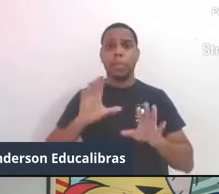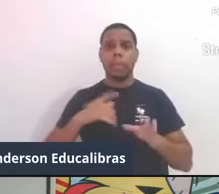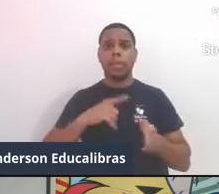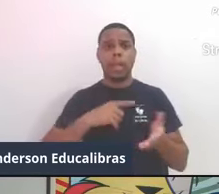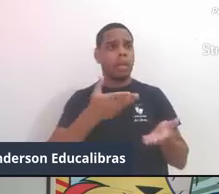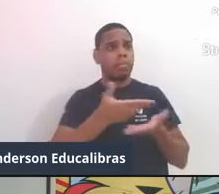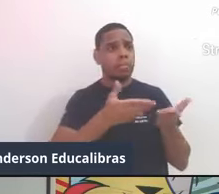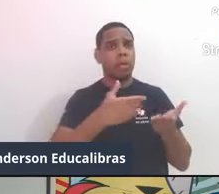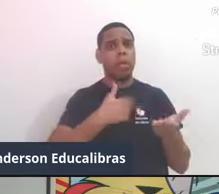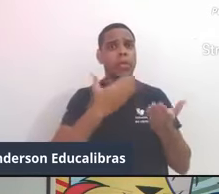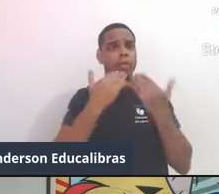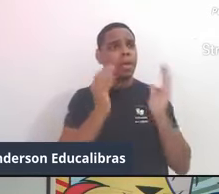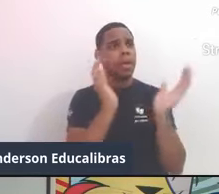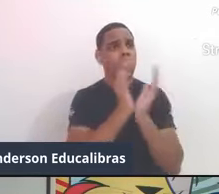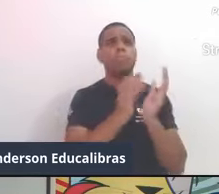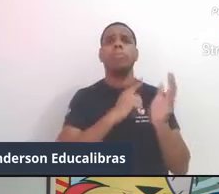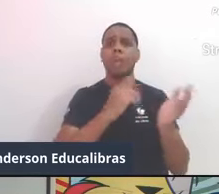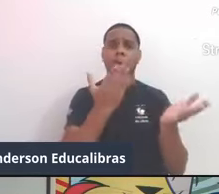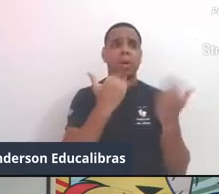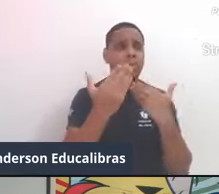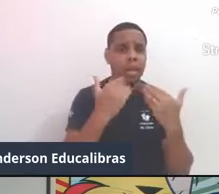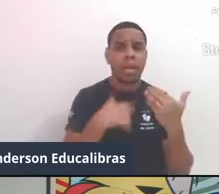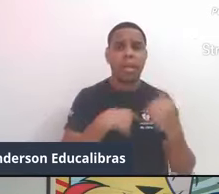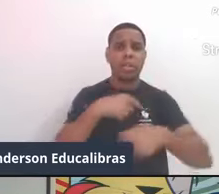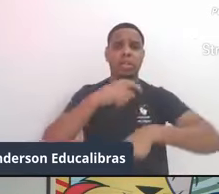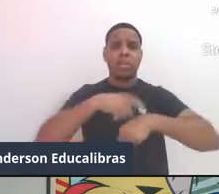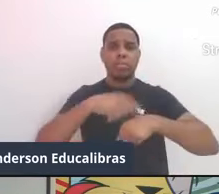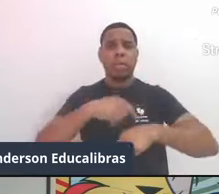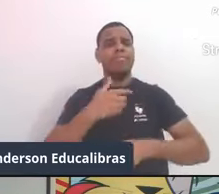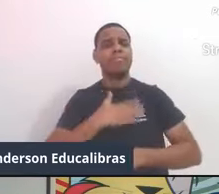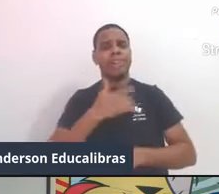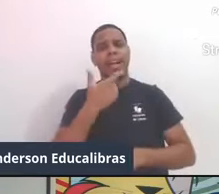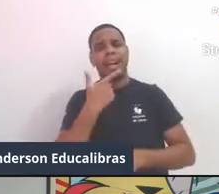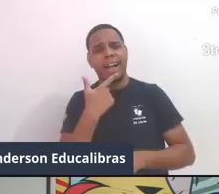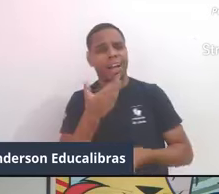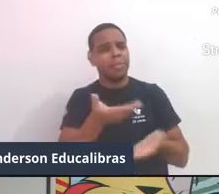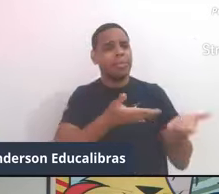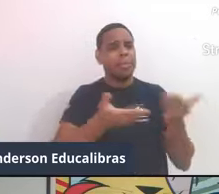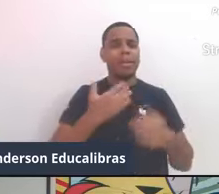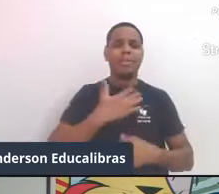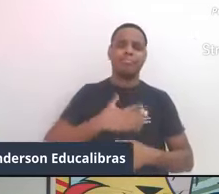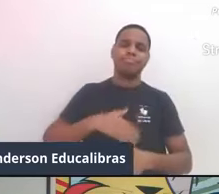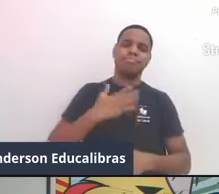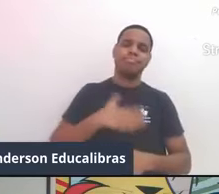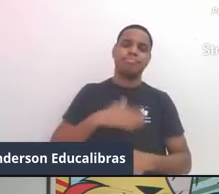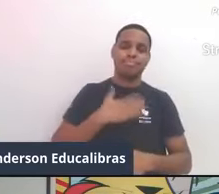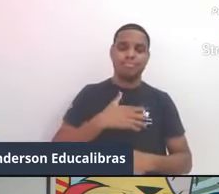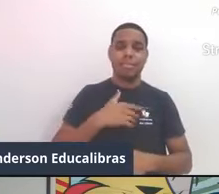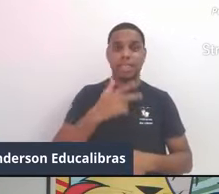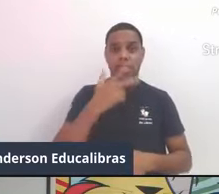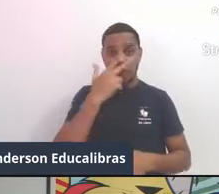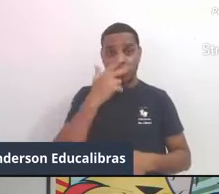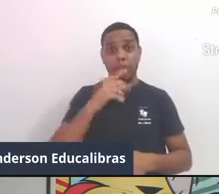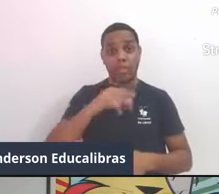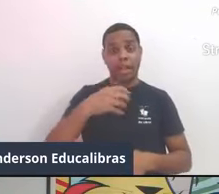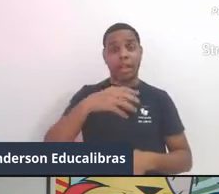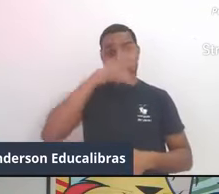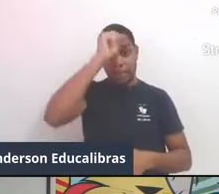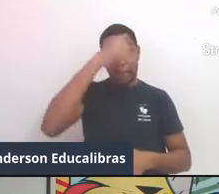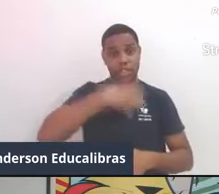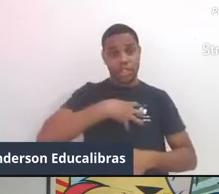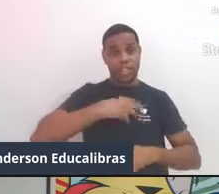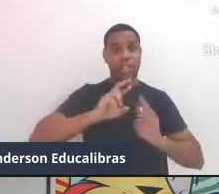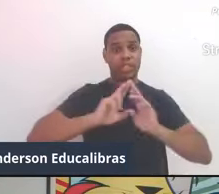meus pares, com a minha equipe, a gente tem feito momentos de descontração. Então, acho que a gente vai ter que aprender a se relacionar de uma outra forma,